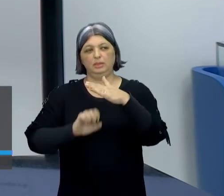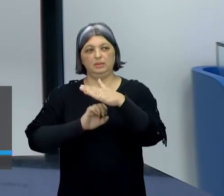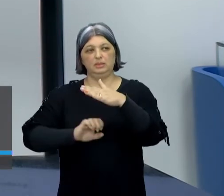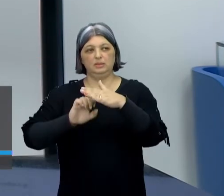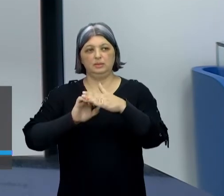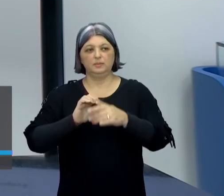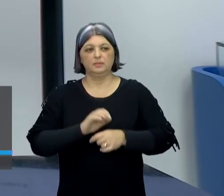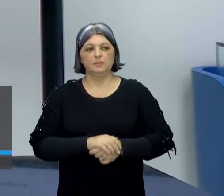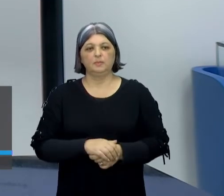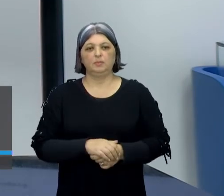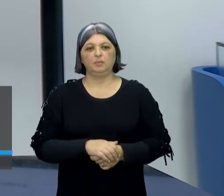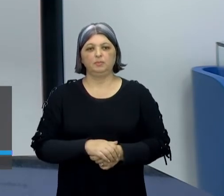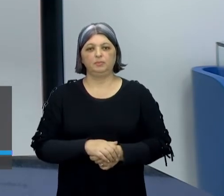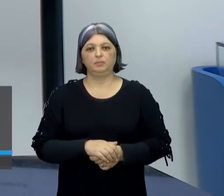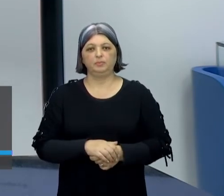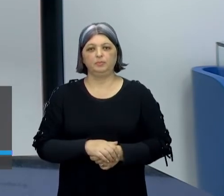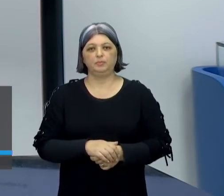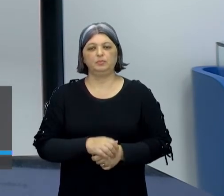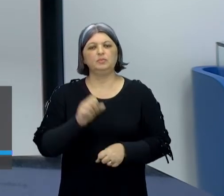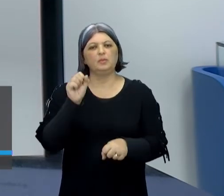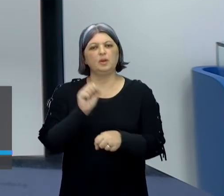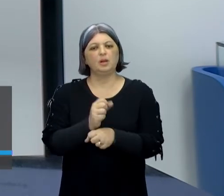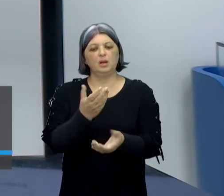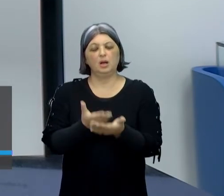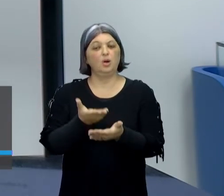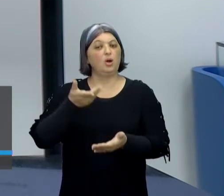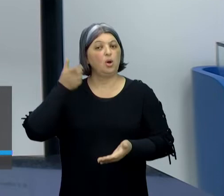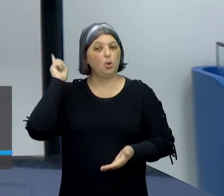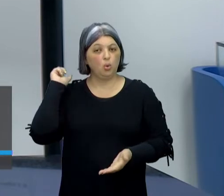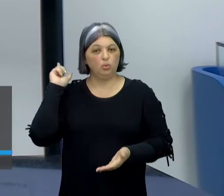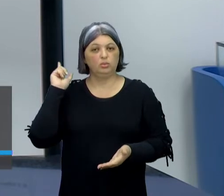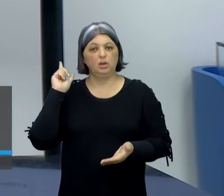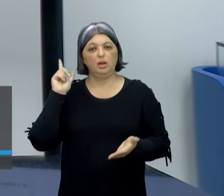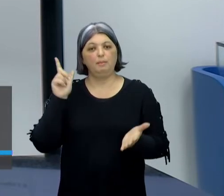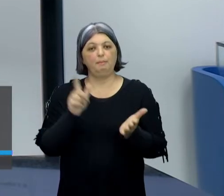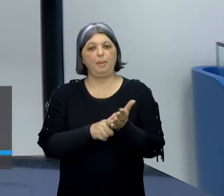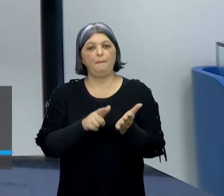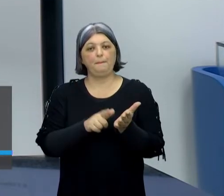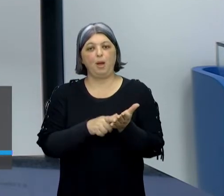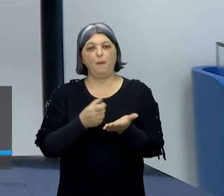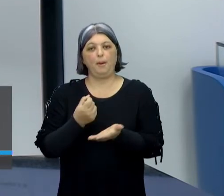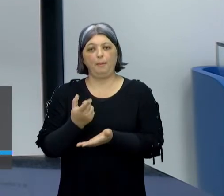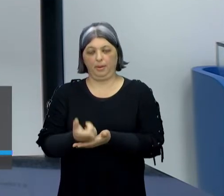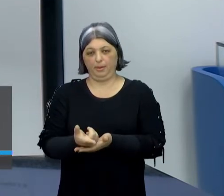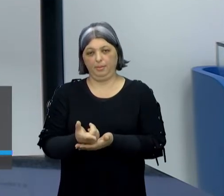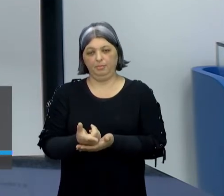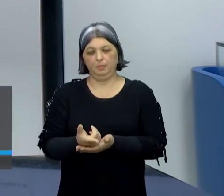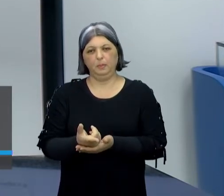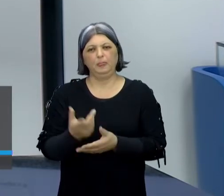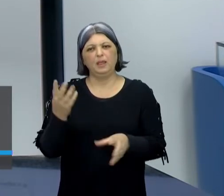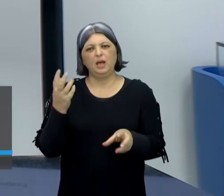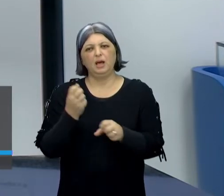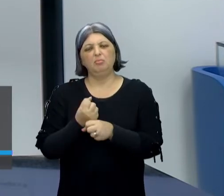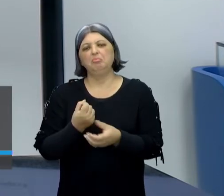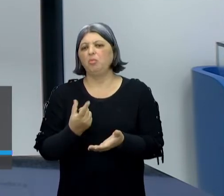E aí eu parei na aula de ontem com esse boleto aí. Esse boleto é uma compra